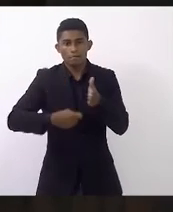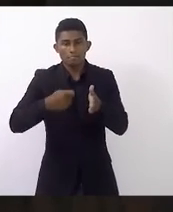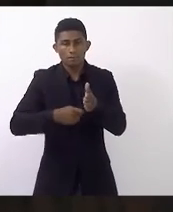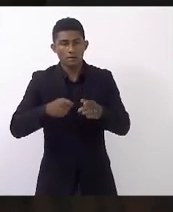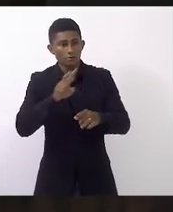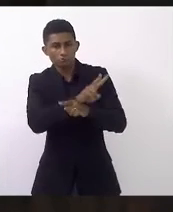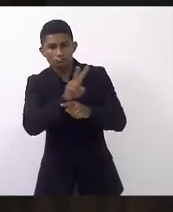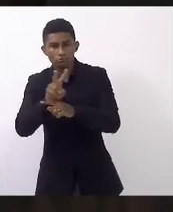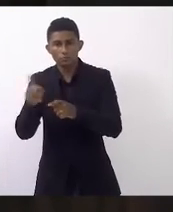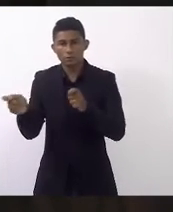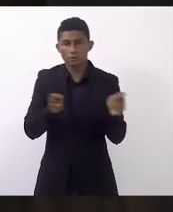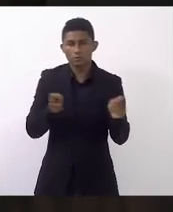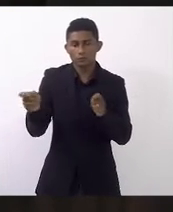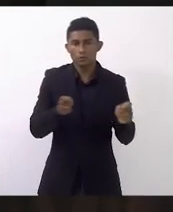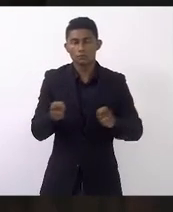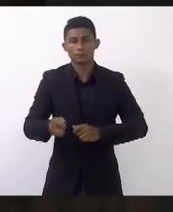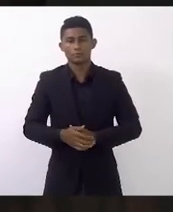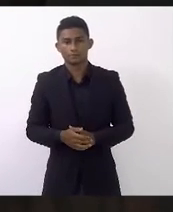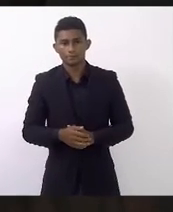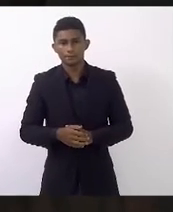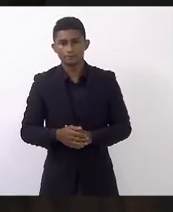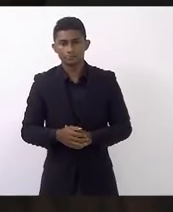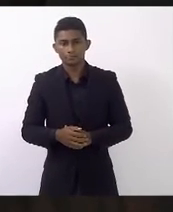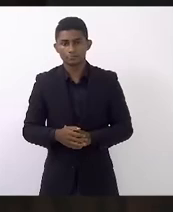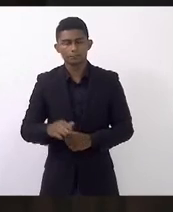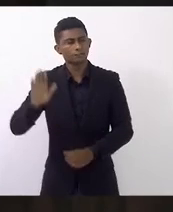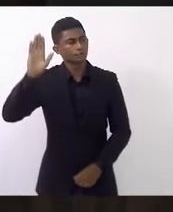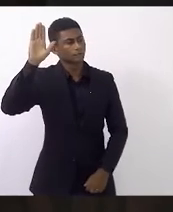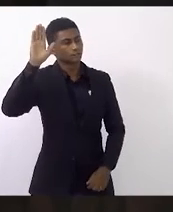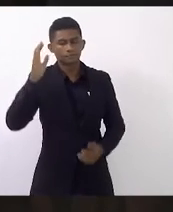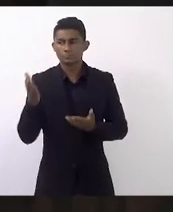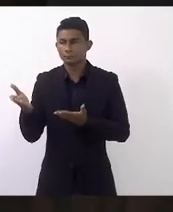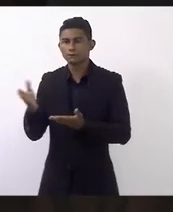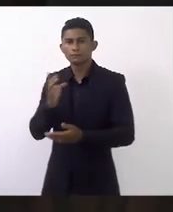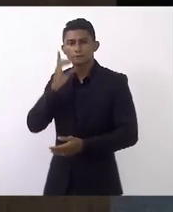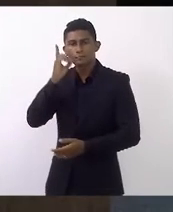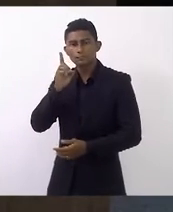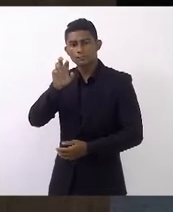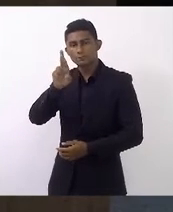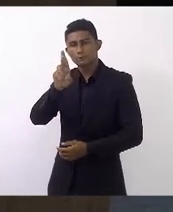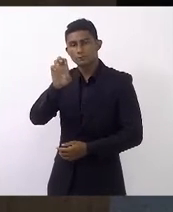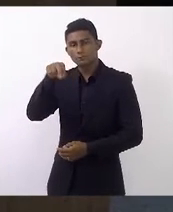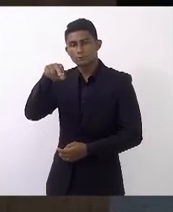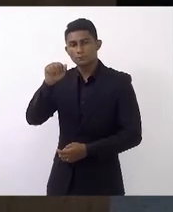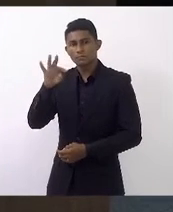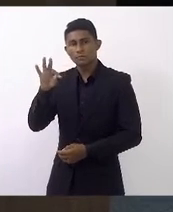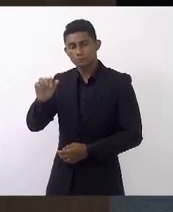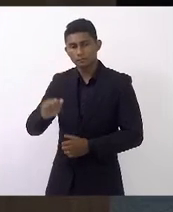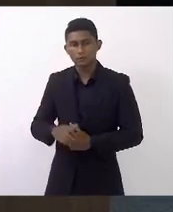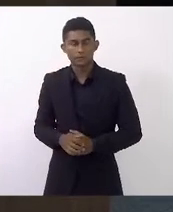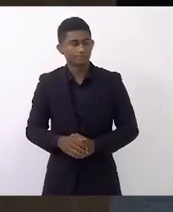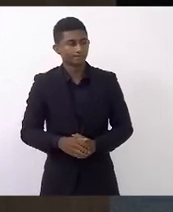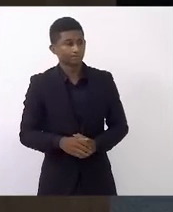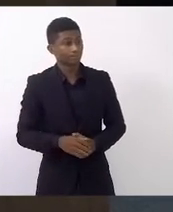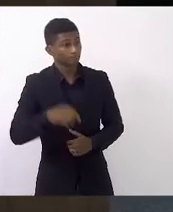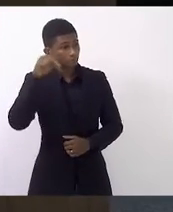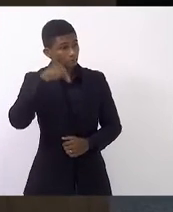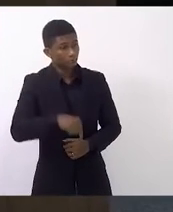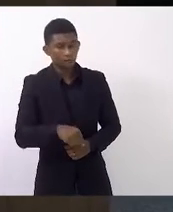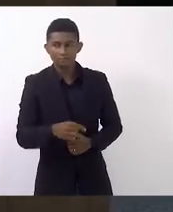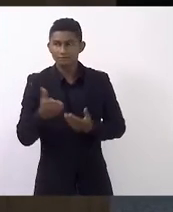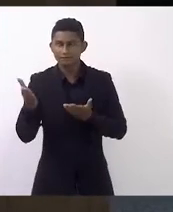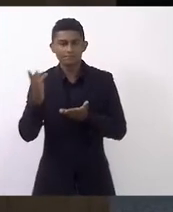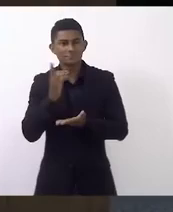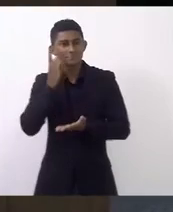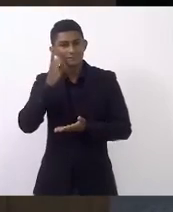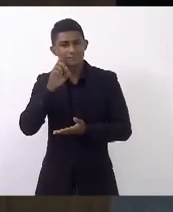controle. Presidente. Questão de ordem, deputada Renata Souza. Só para conceder a coautoria ao deputado Valdeque